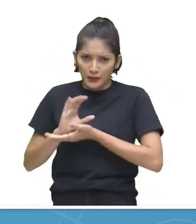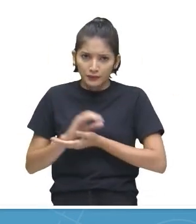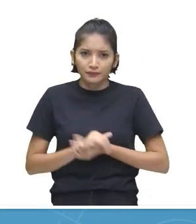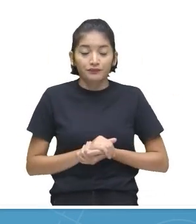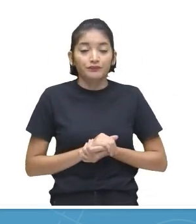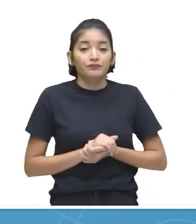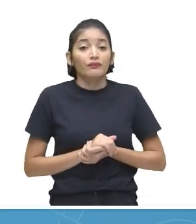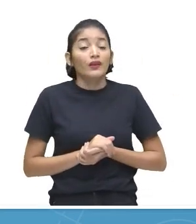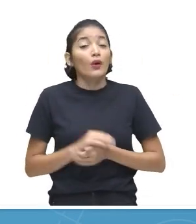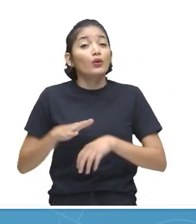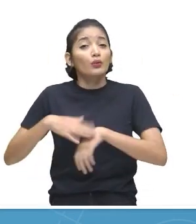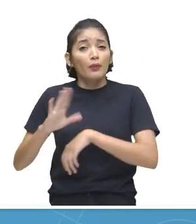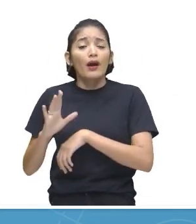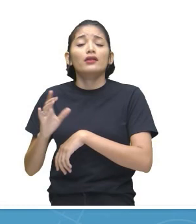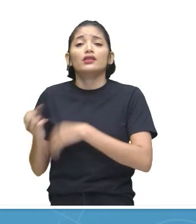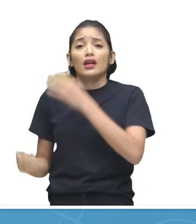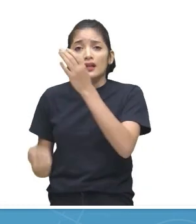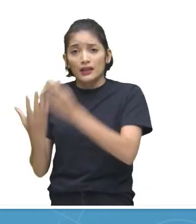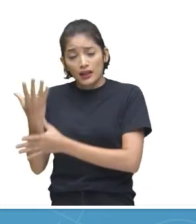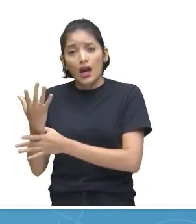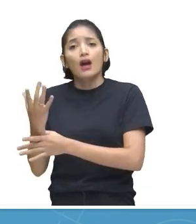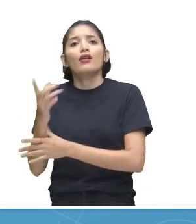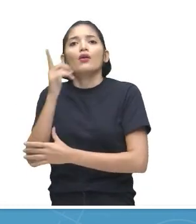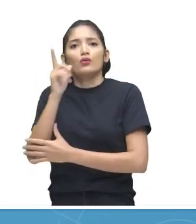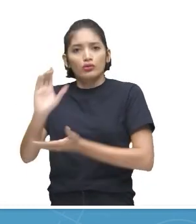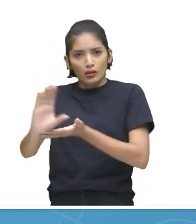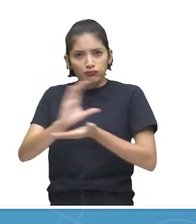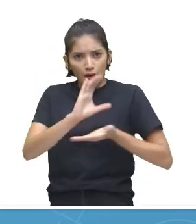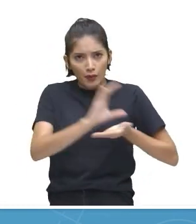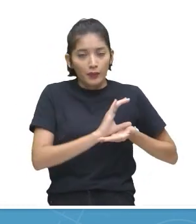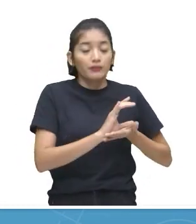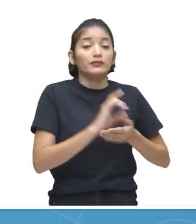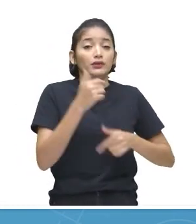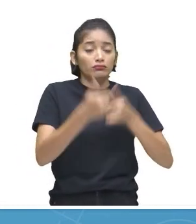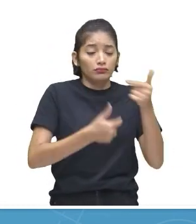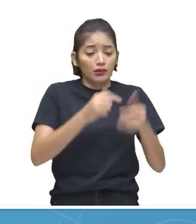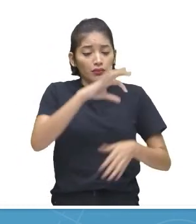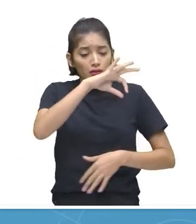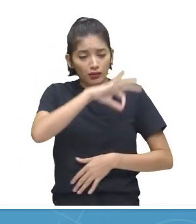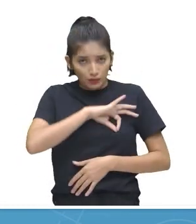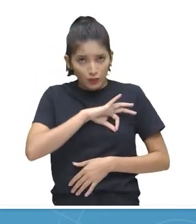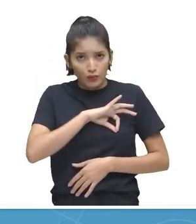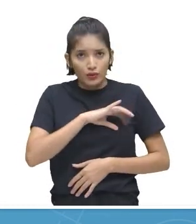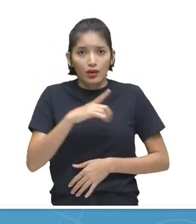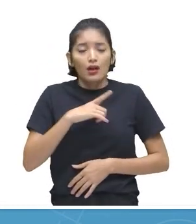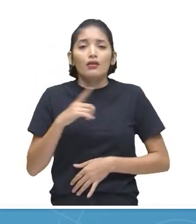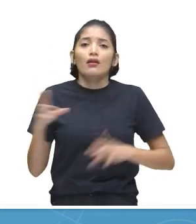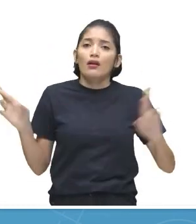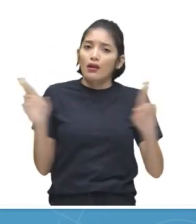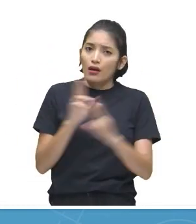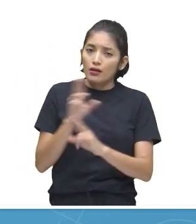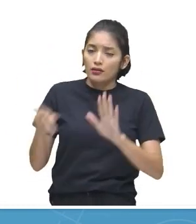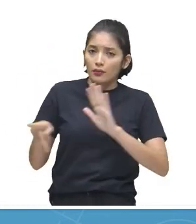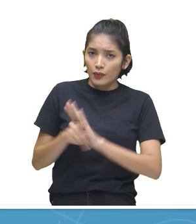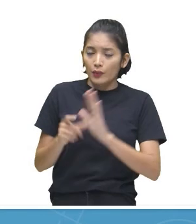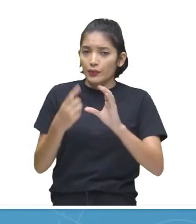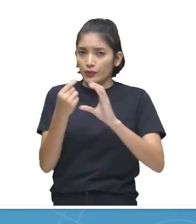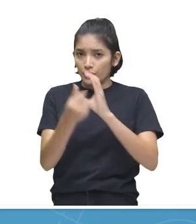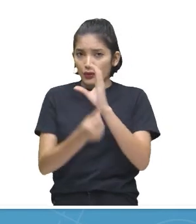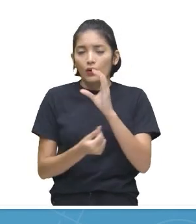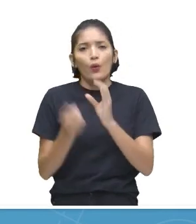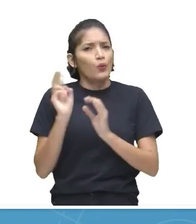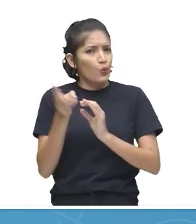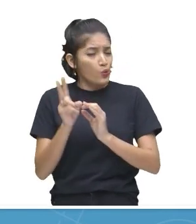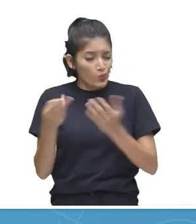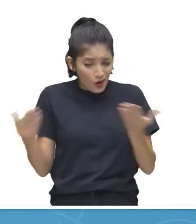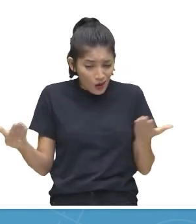minha indústria, quanto mais produzia, mais ganhava. Então, o trabalho assalariado passou a ser a relação típica do capitalismo e permanece até